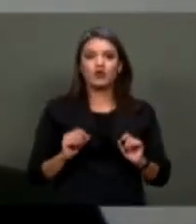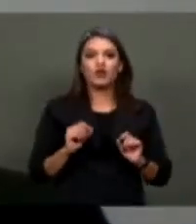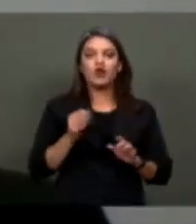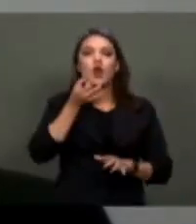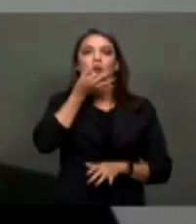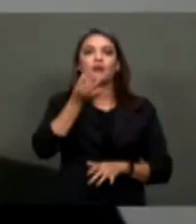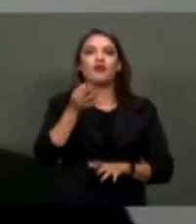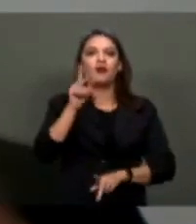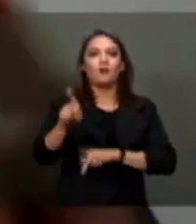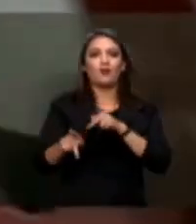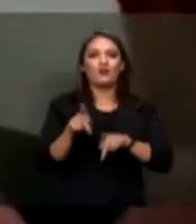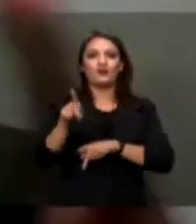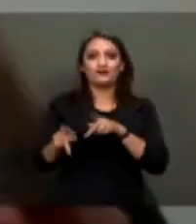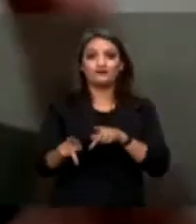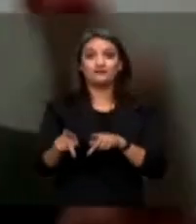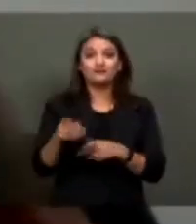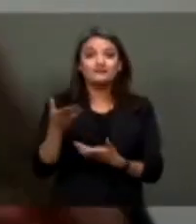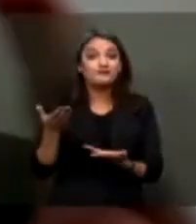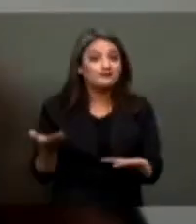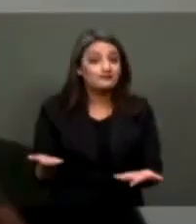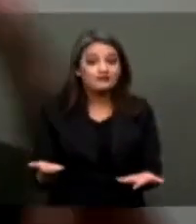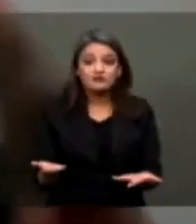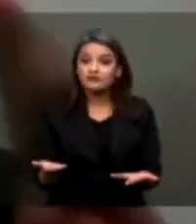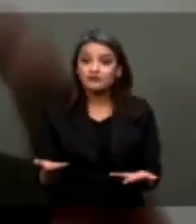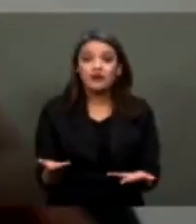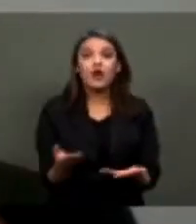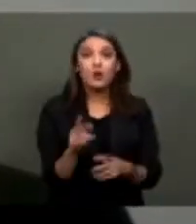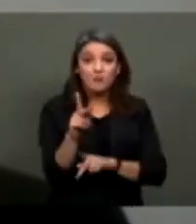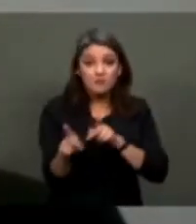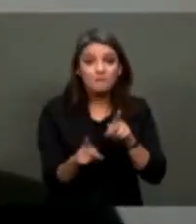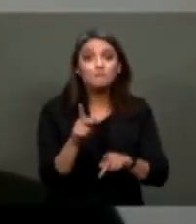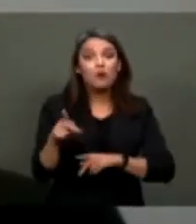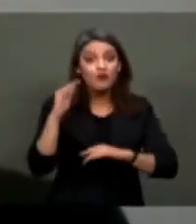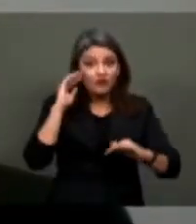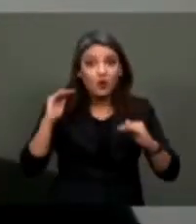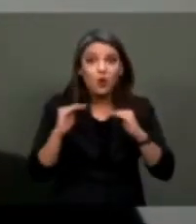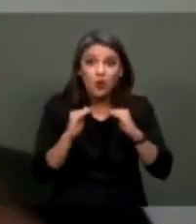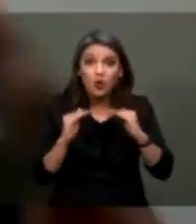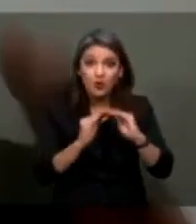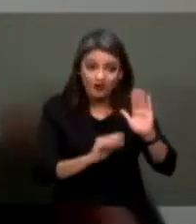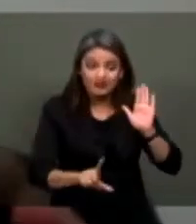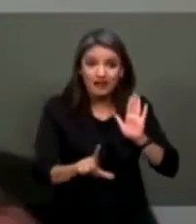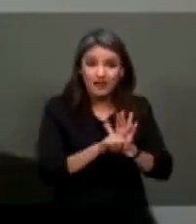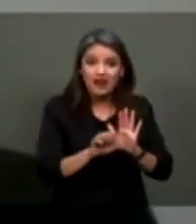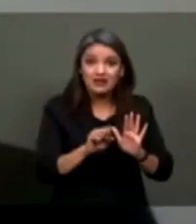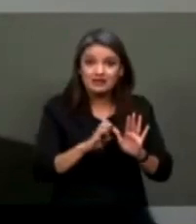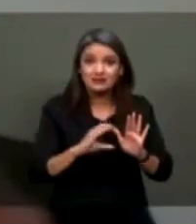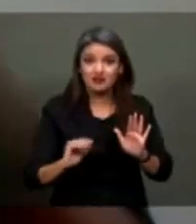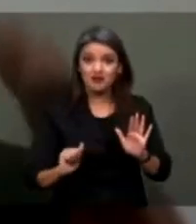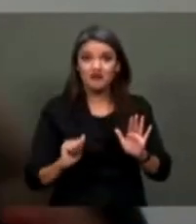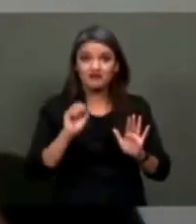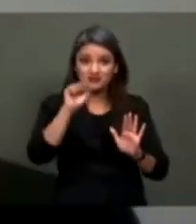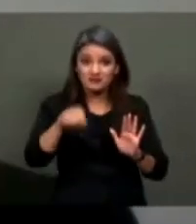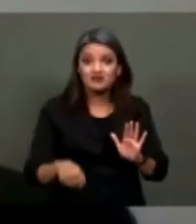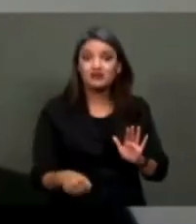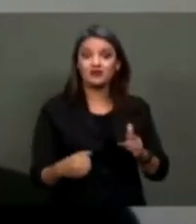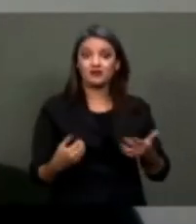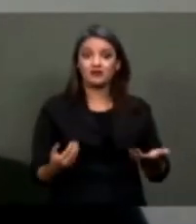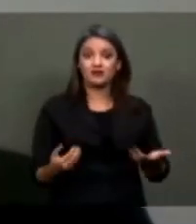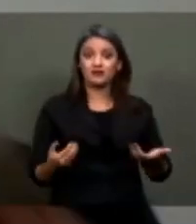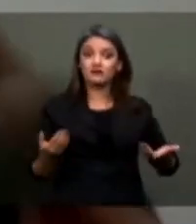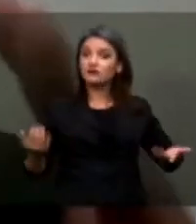opinião pública é francamente favorável à Lei Seca esse dado é